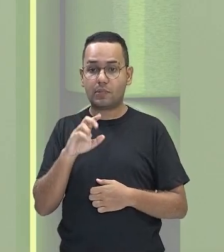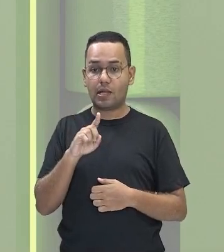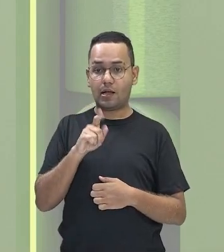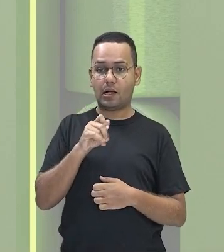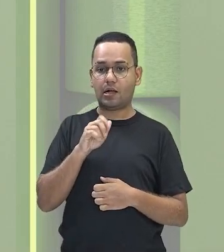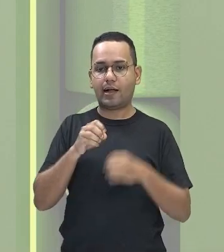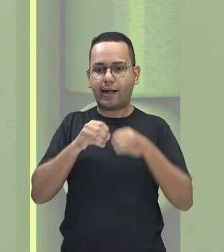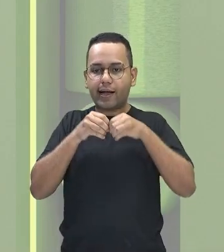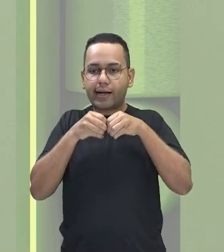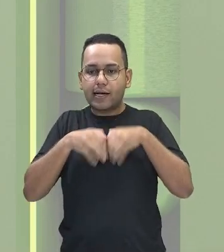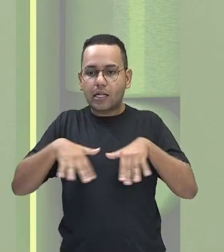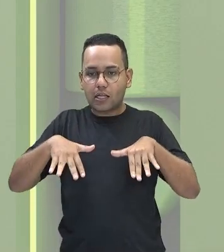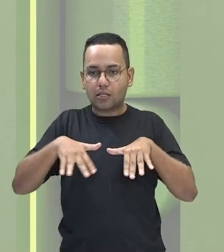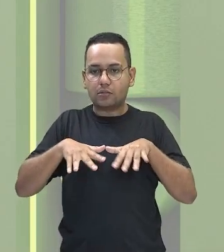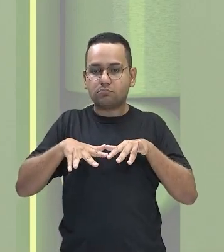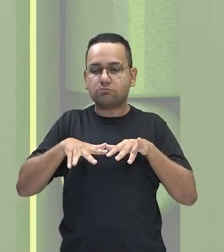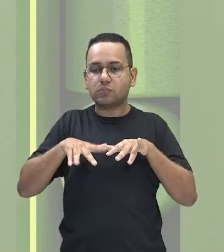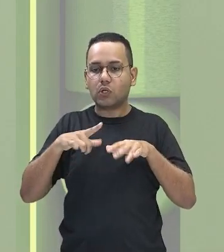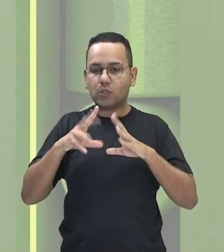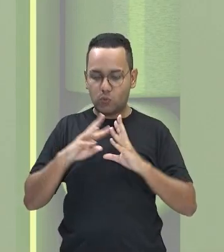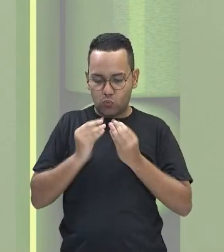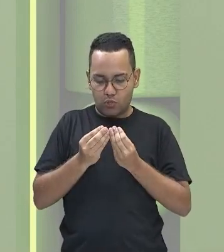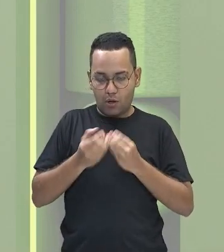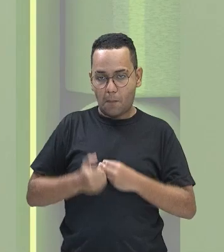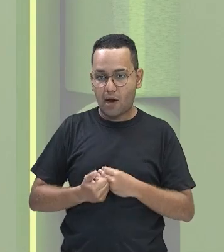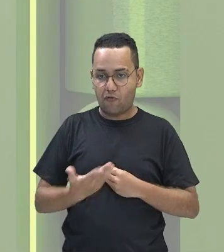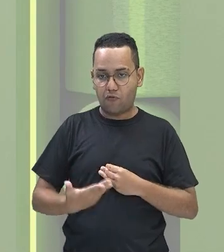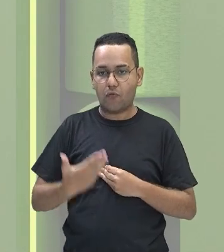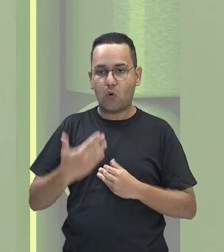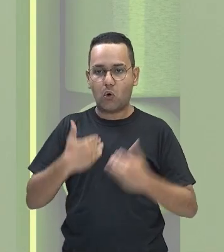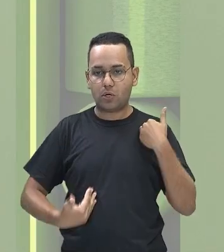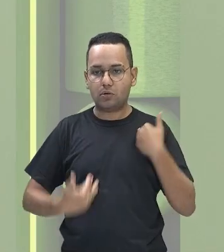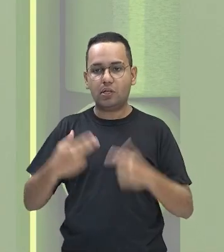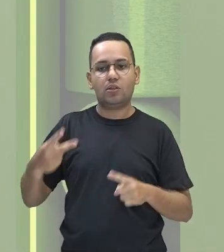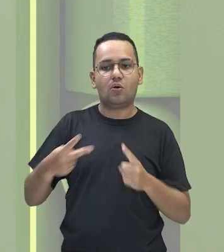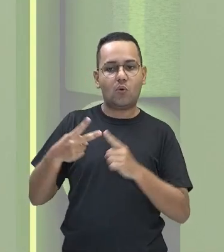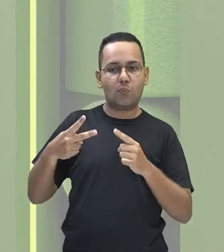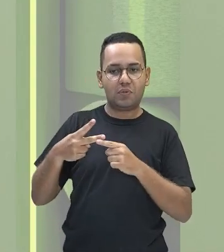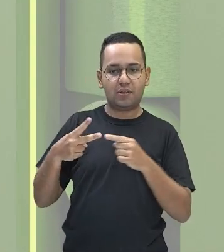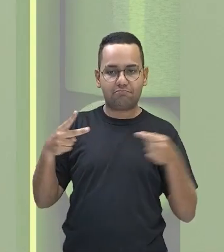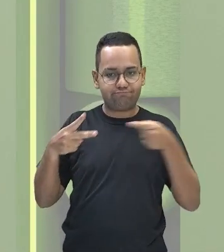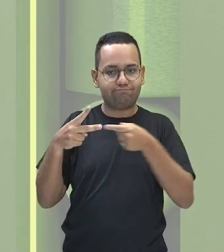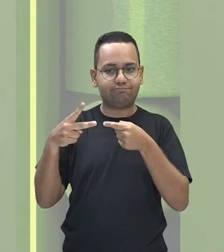é do tipo exócrino. Tem